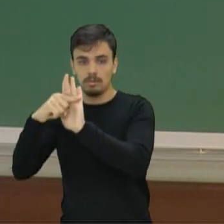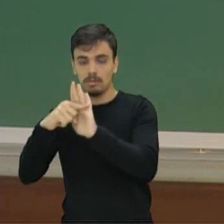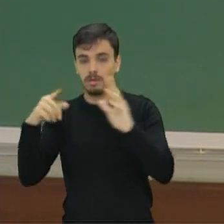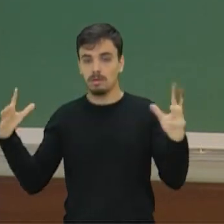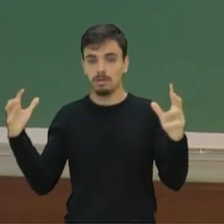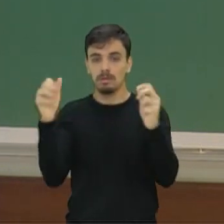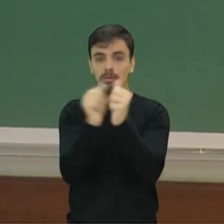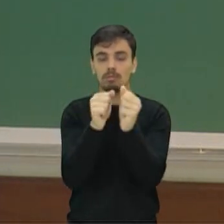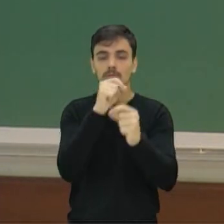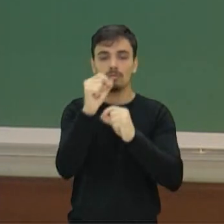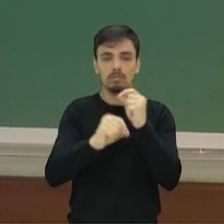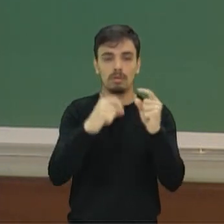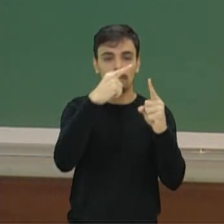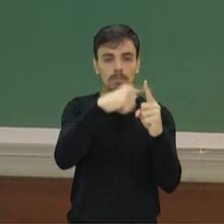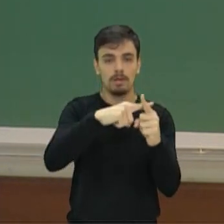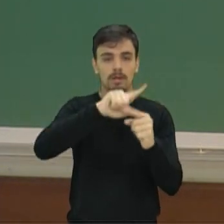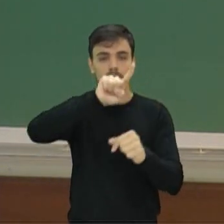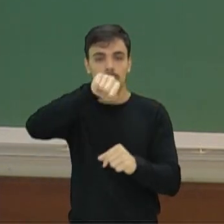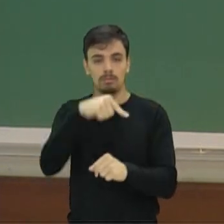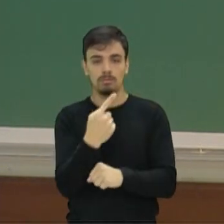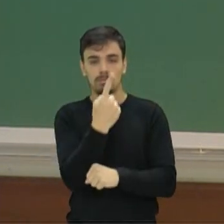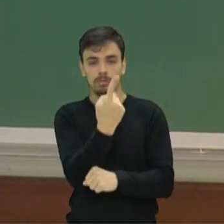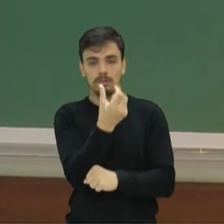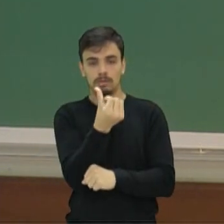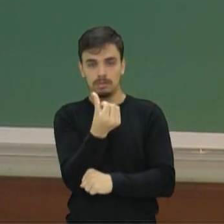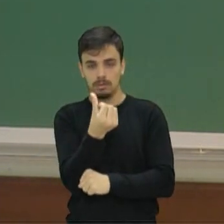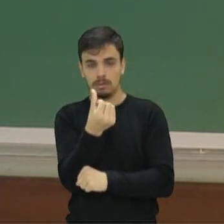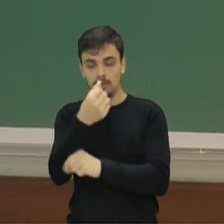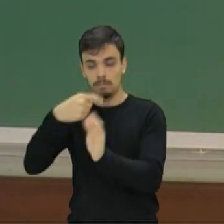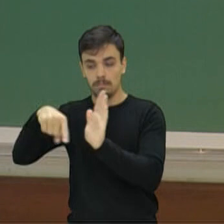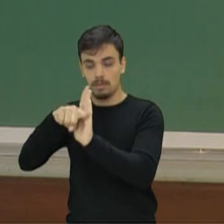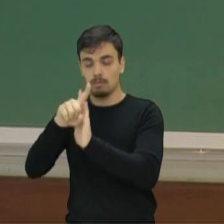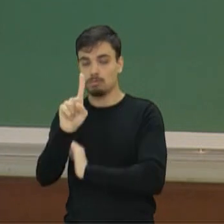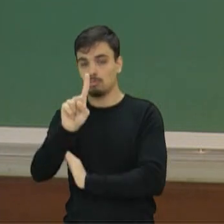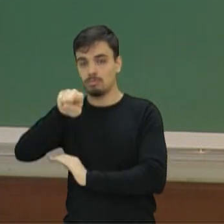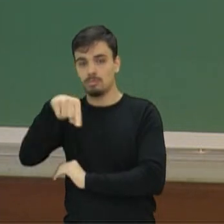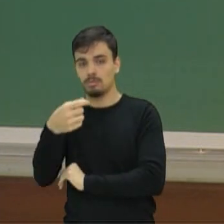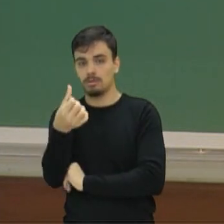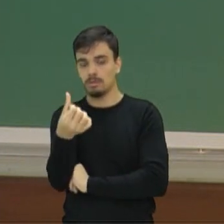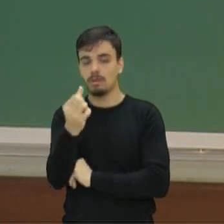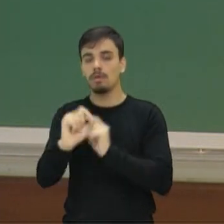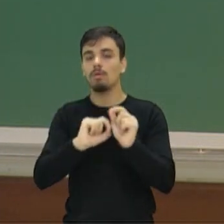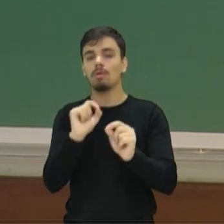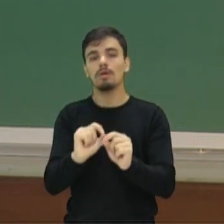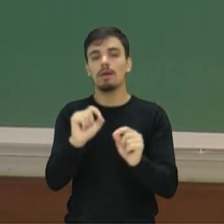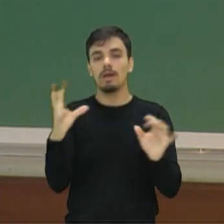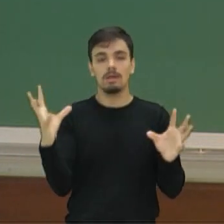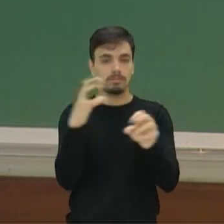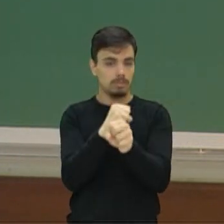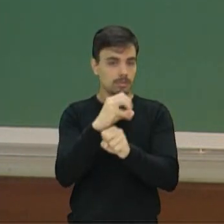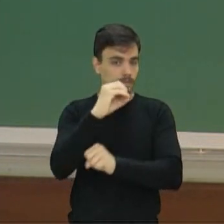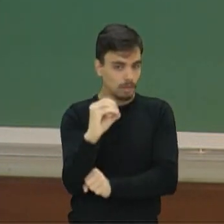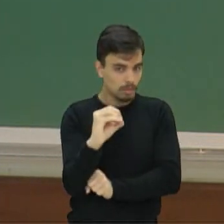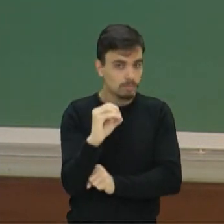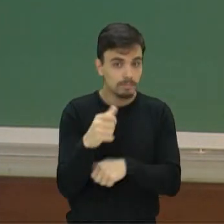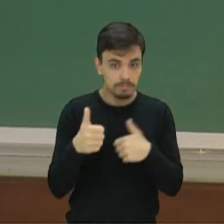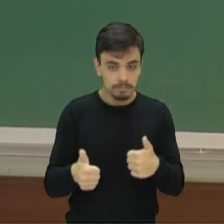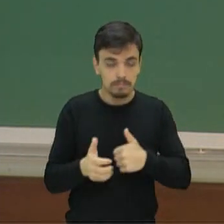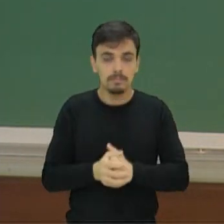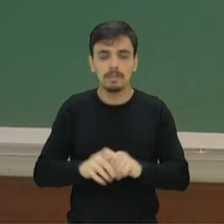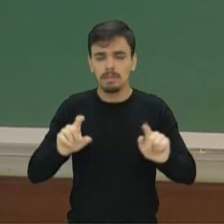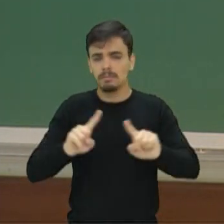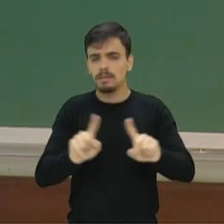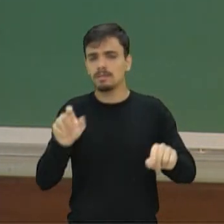que eu junto mais 1,6 com menos 1,6, dá uma carga total de zero. Deste